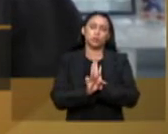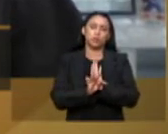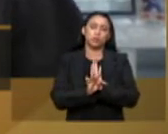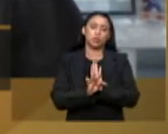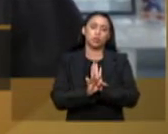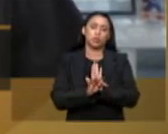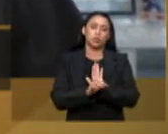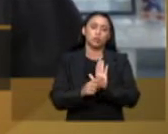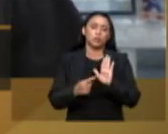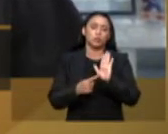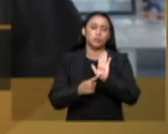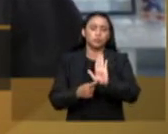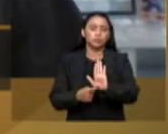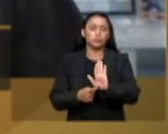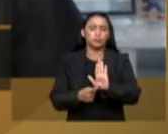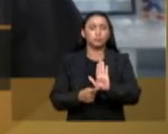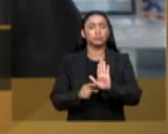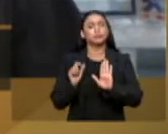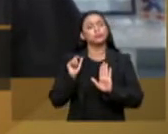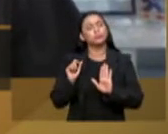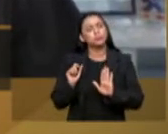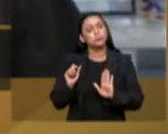bem menos expressiva